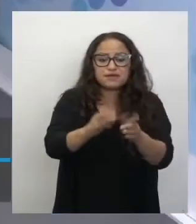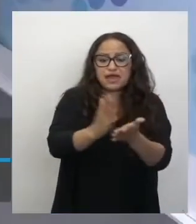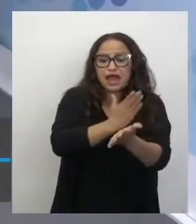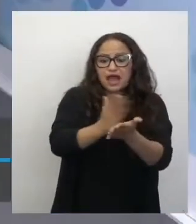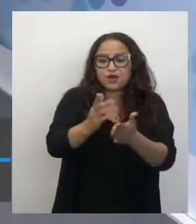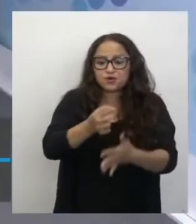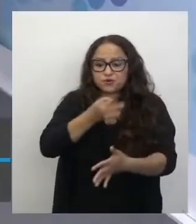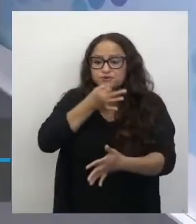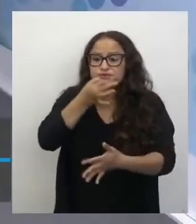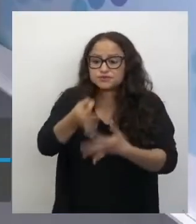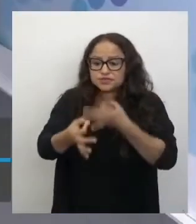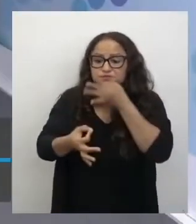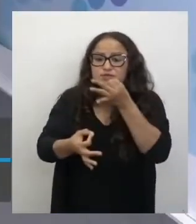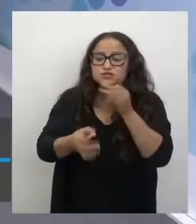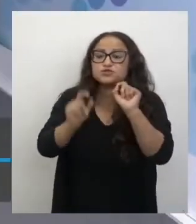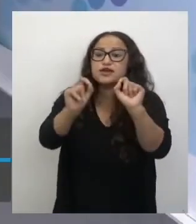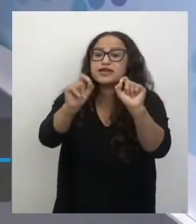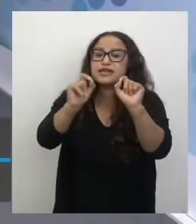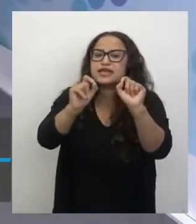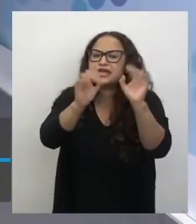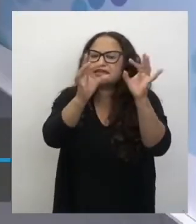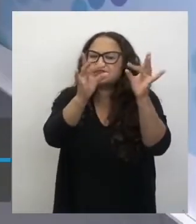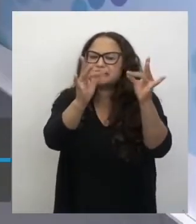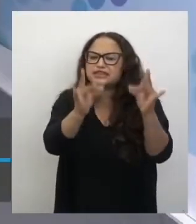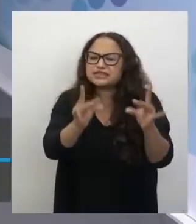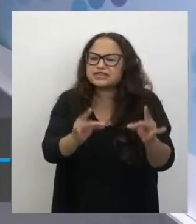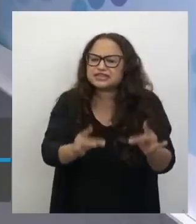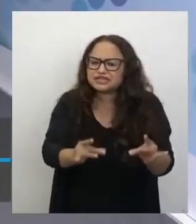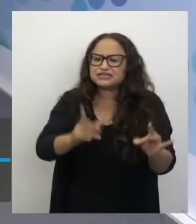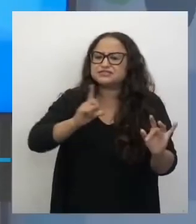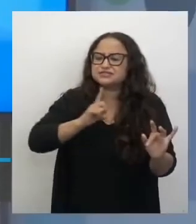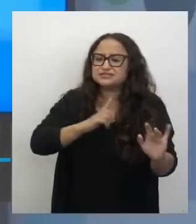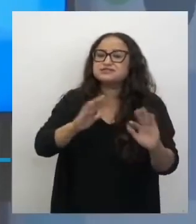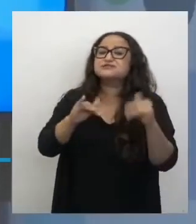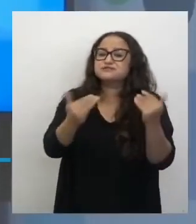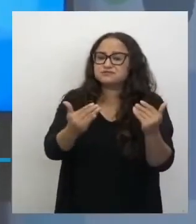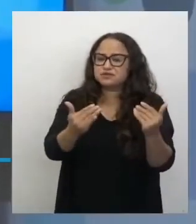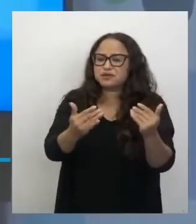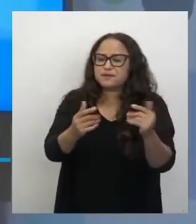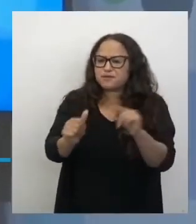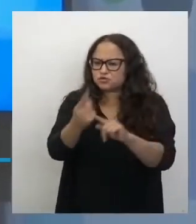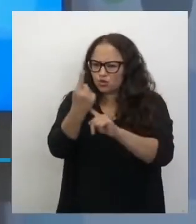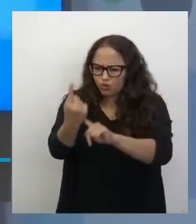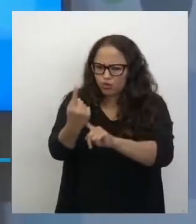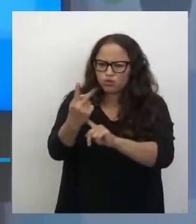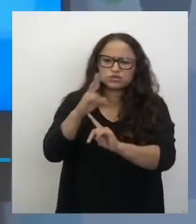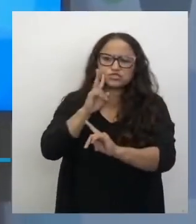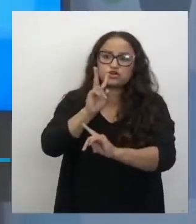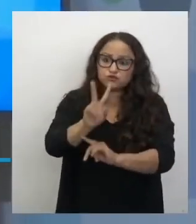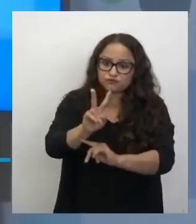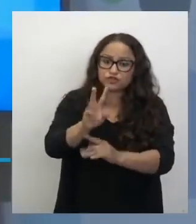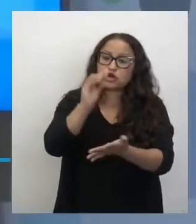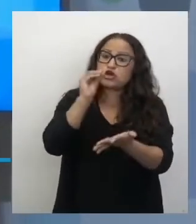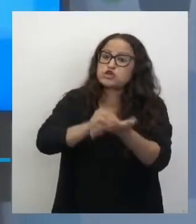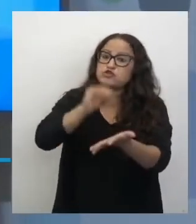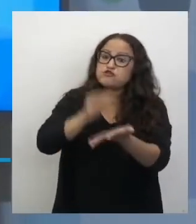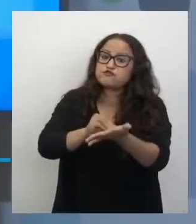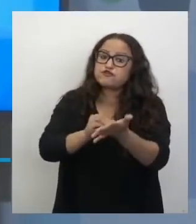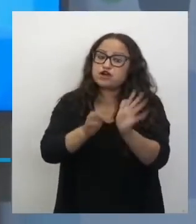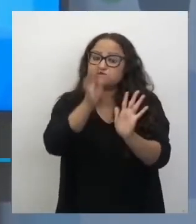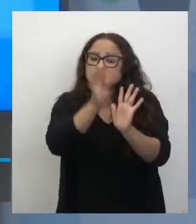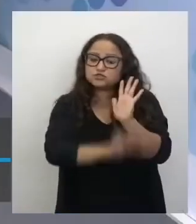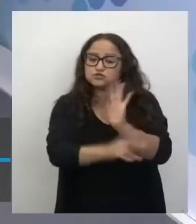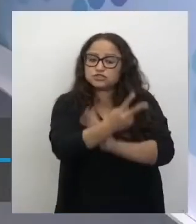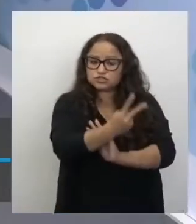Quem pode especificar? Vamos lá, manda aí. Especifica para a gente pelo menos um que vocês não viram, que estava no texto 1 e que não consta no texto